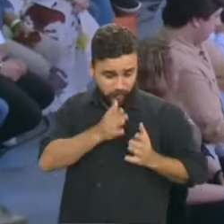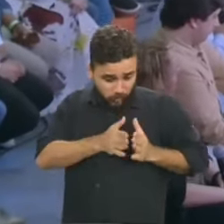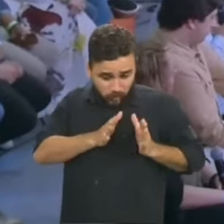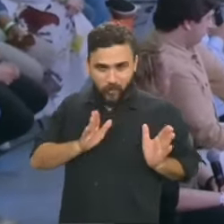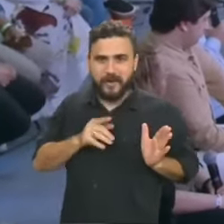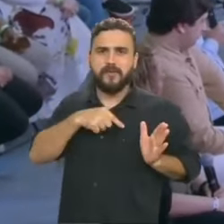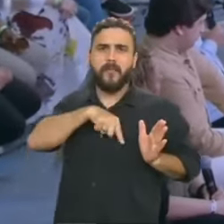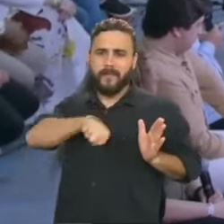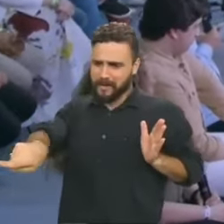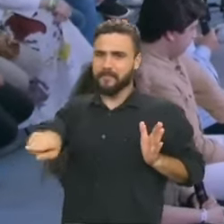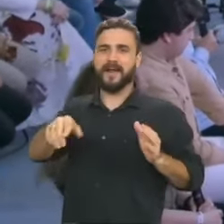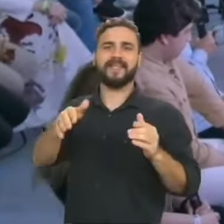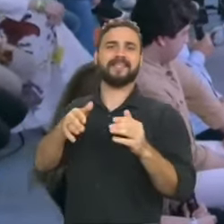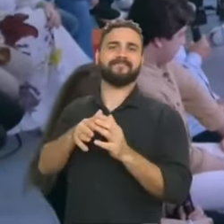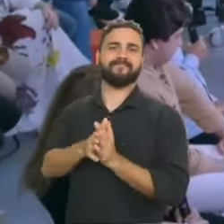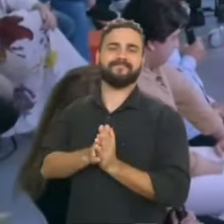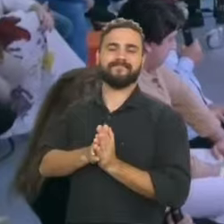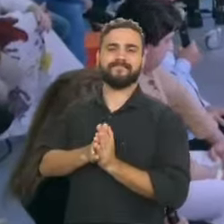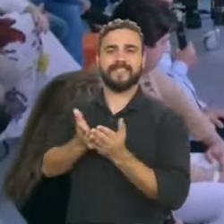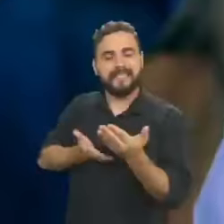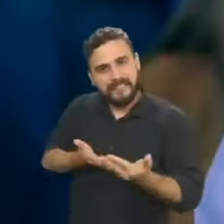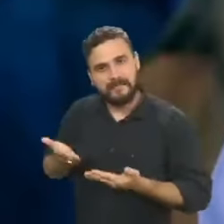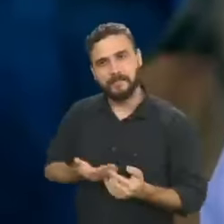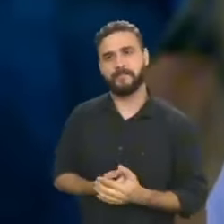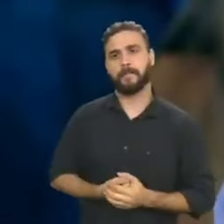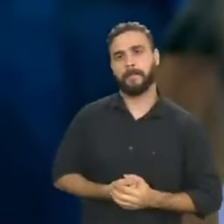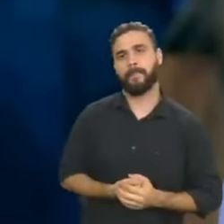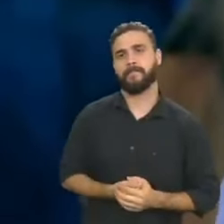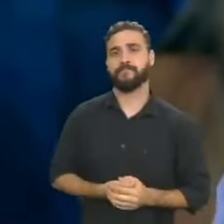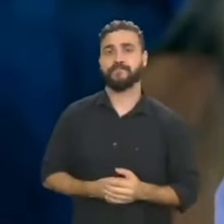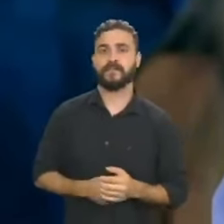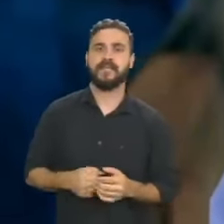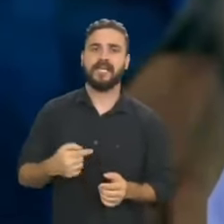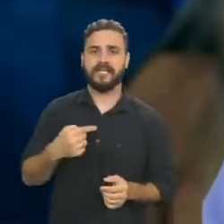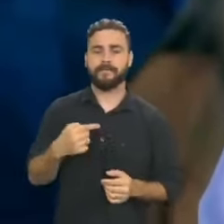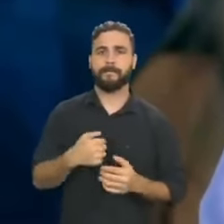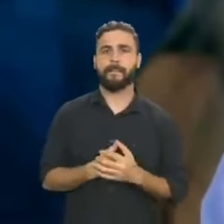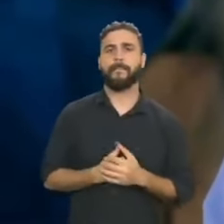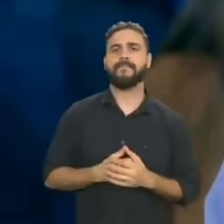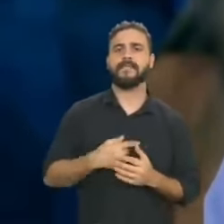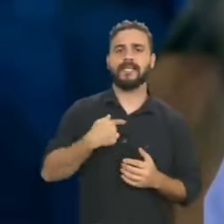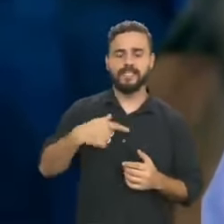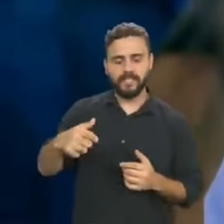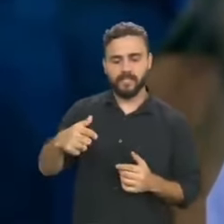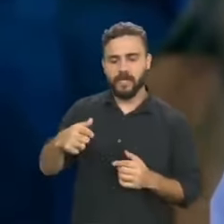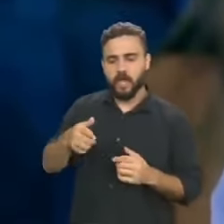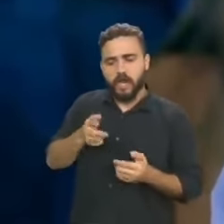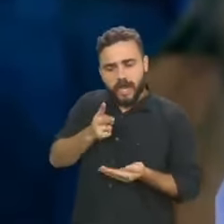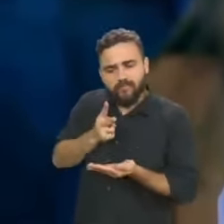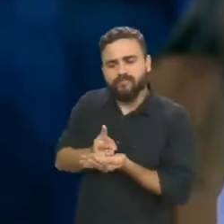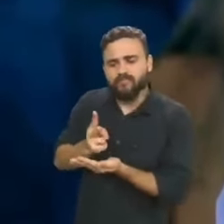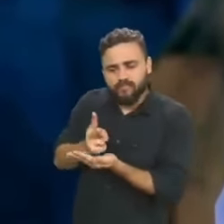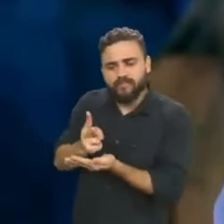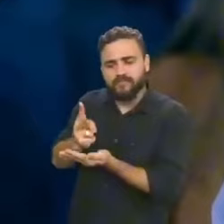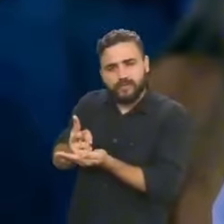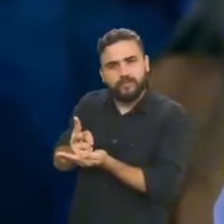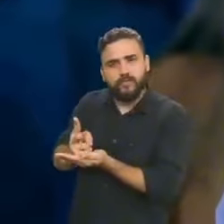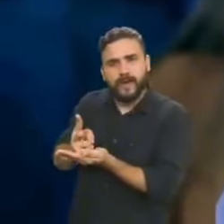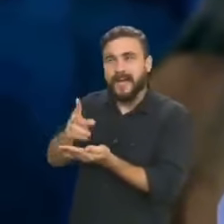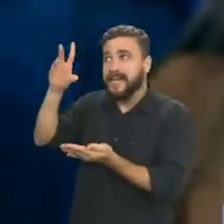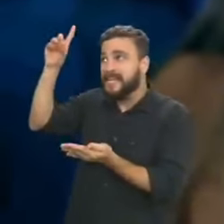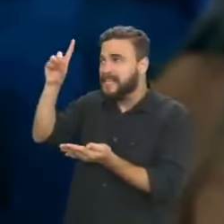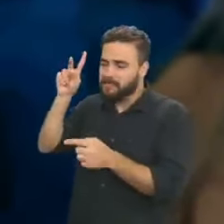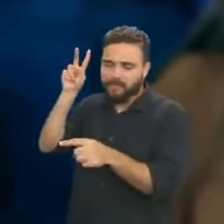escancarado. Como eu falei, a gente dá o primeiro passo, a gente só aproximou. Depois Deus mostrou todo o